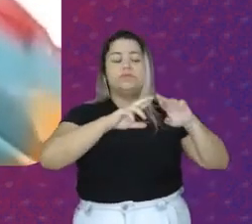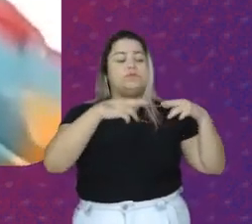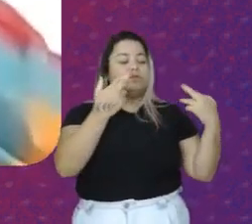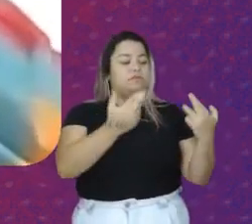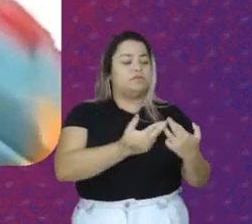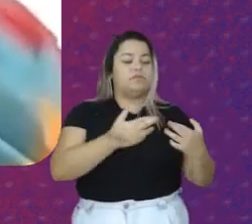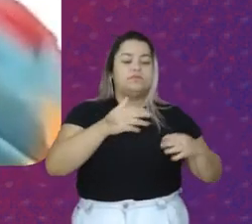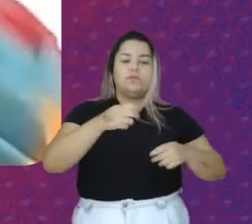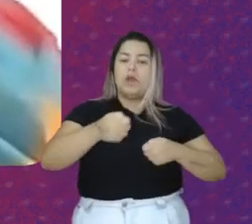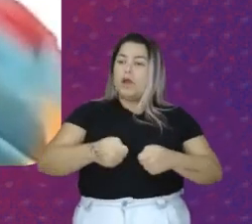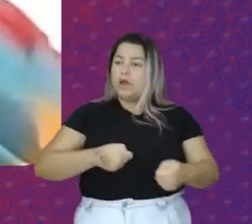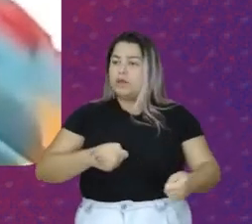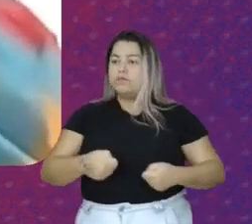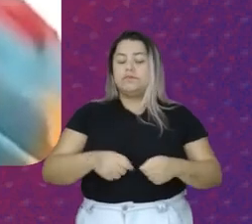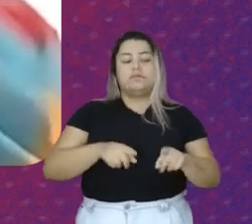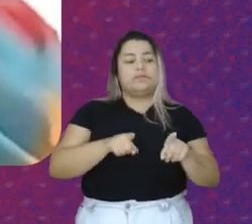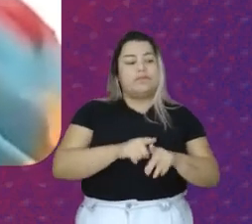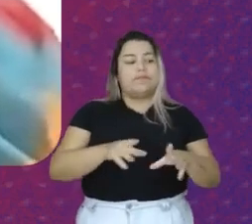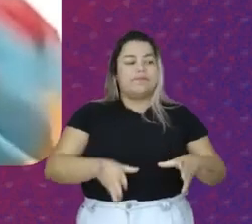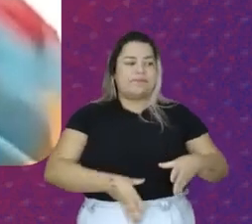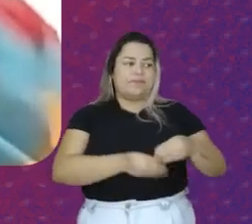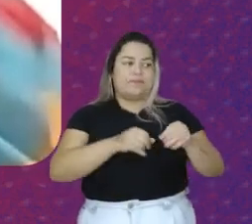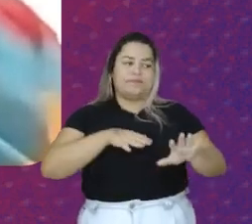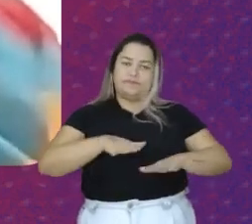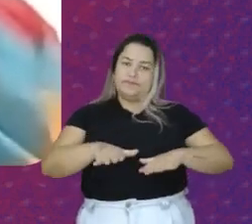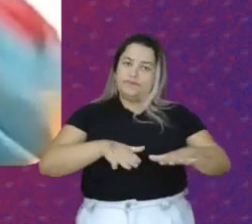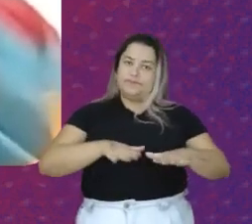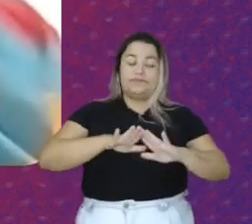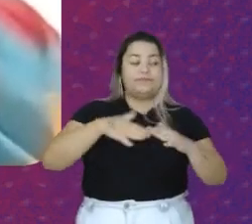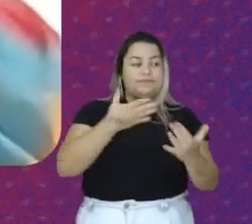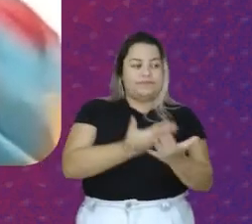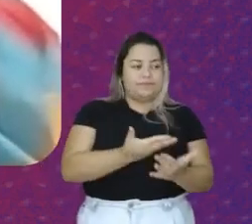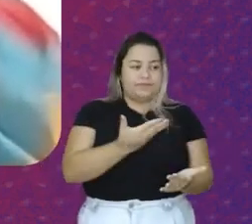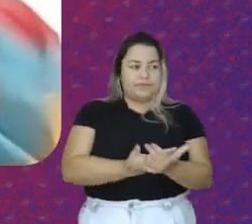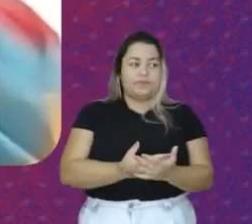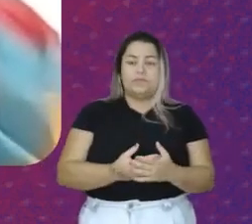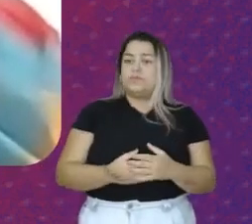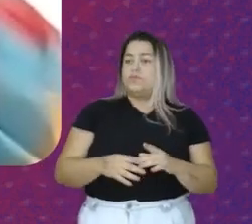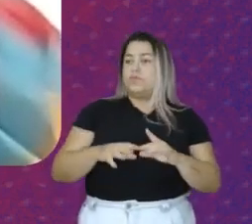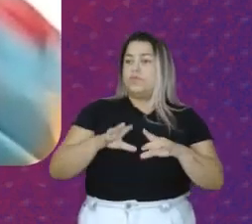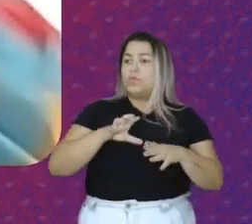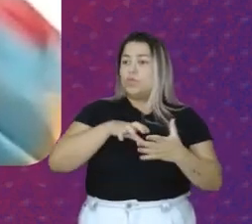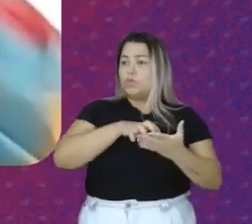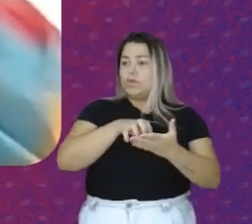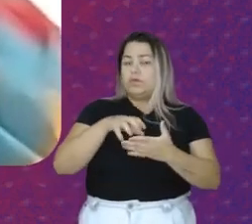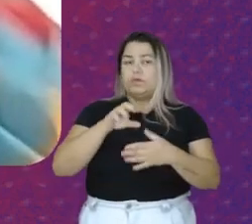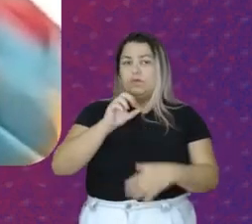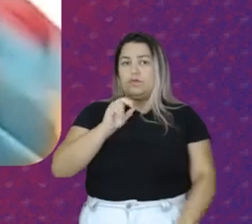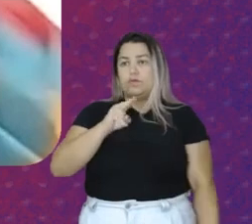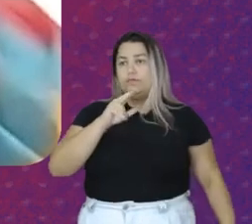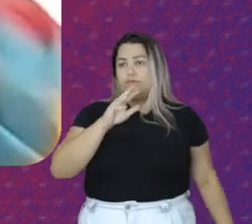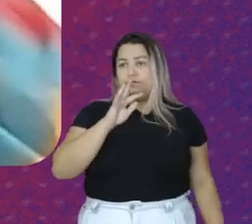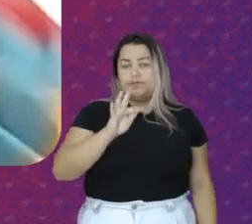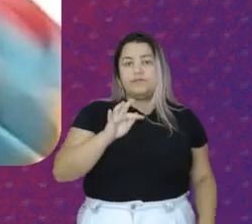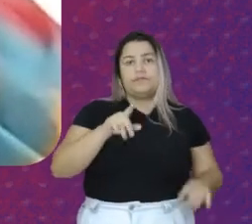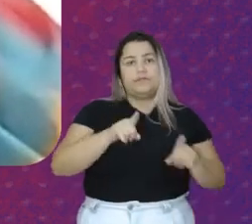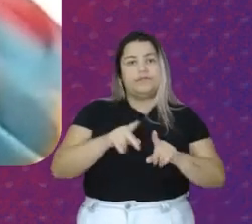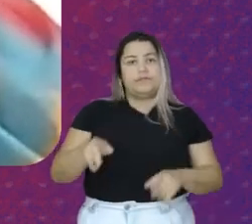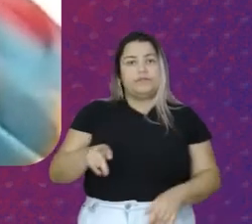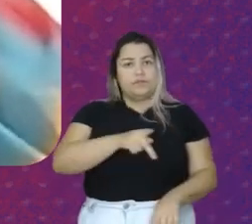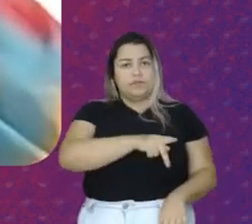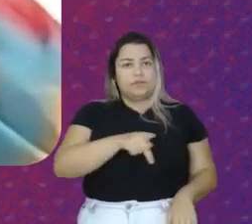ato, articulação, mas me engajei mesmo no movimento estudantil. Fui do Diretório Central dos Estudantes da UFO, do DEA da Pedagogia,